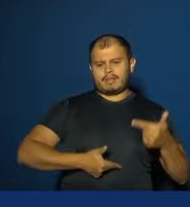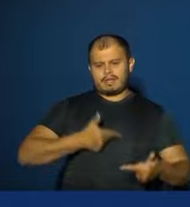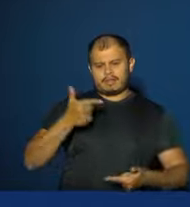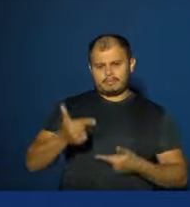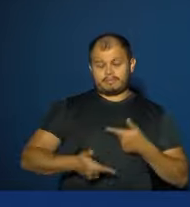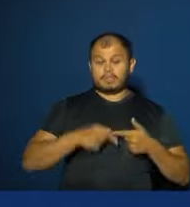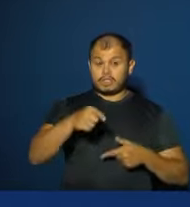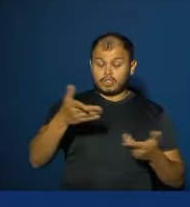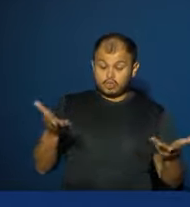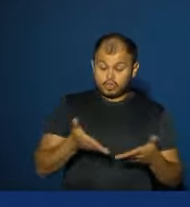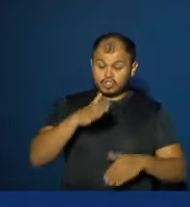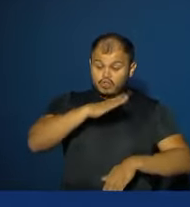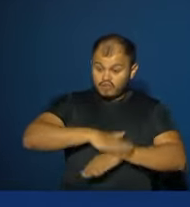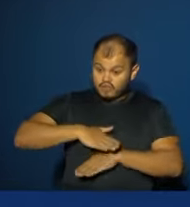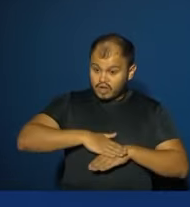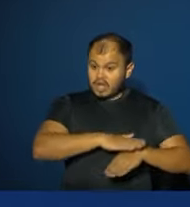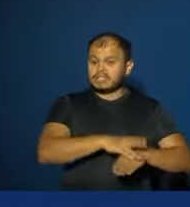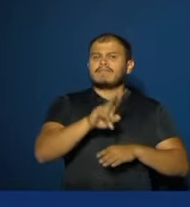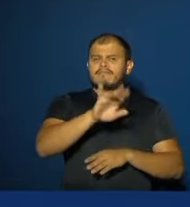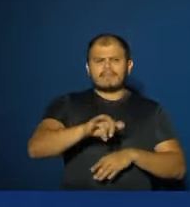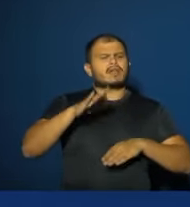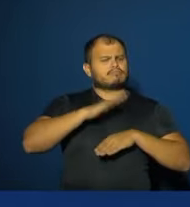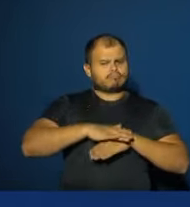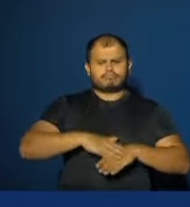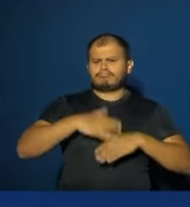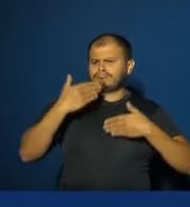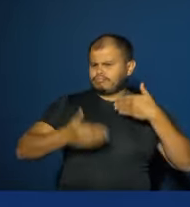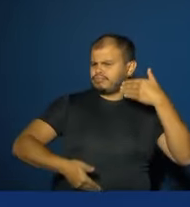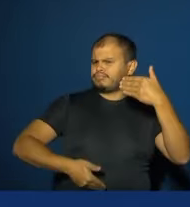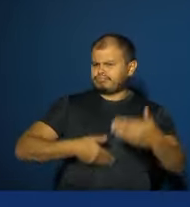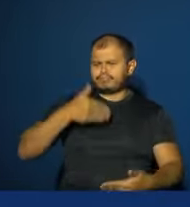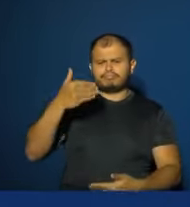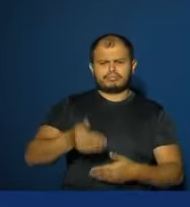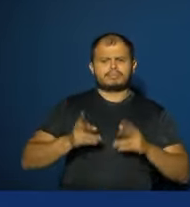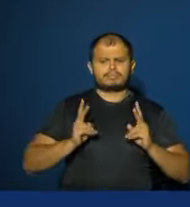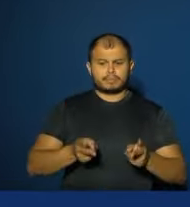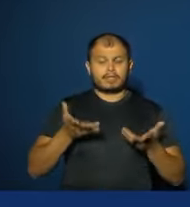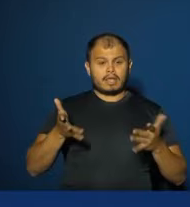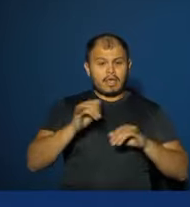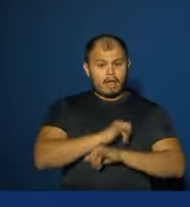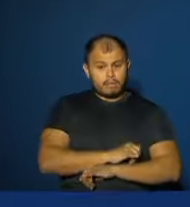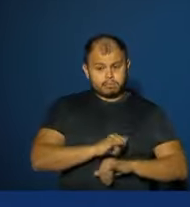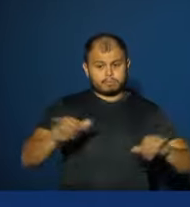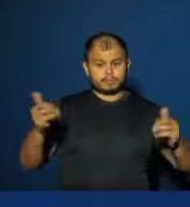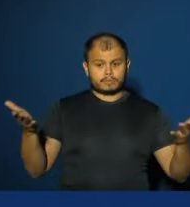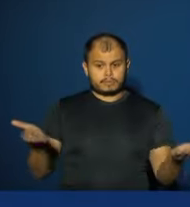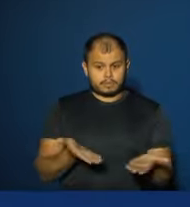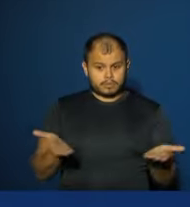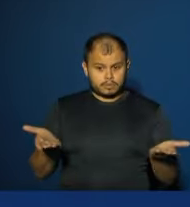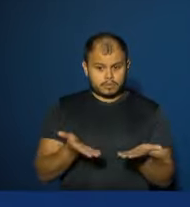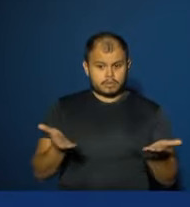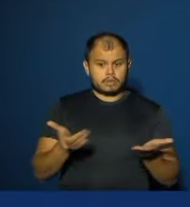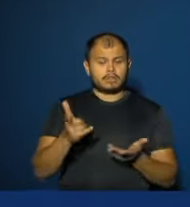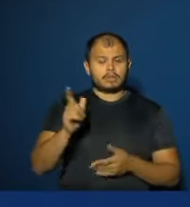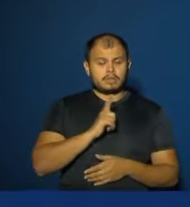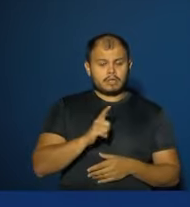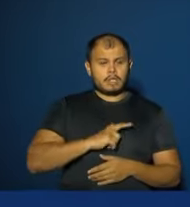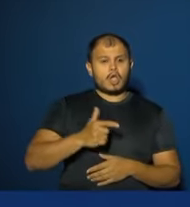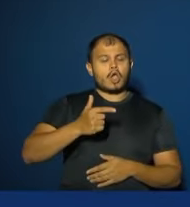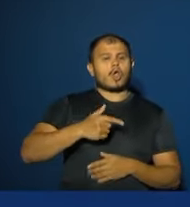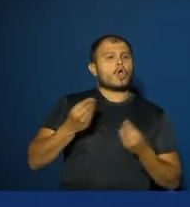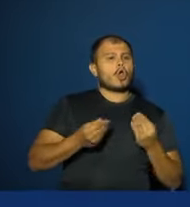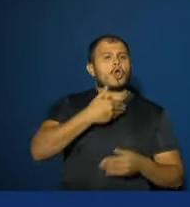estamos fazendo e iremos fazer. E eu quero, diante dessa plateia, fixar a posição unânime do